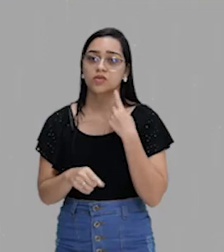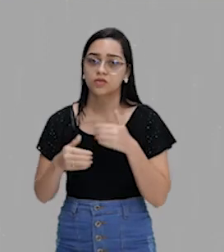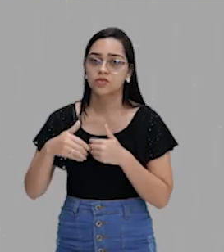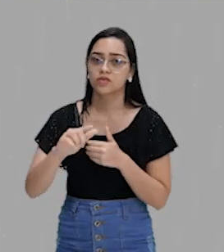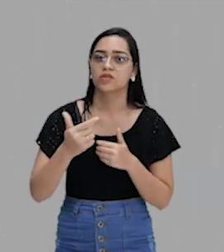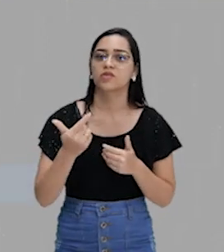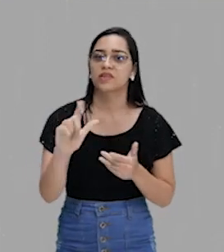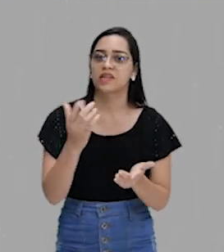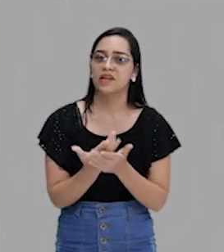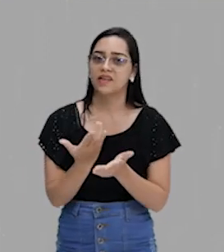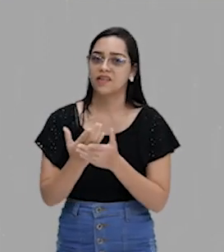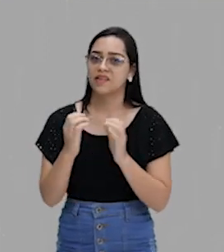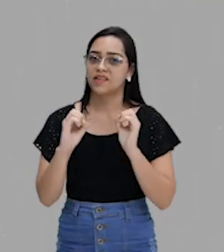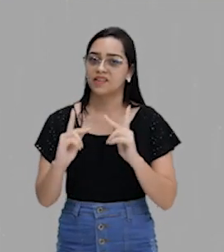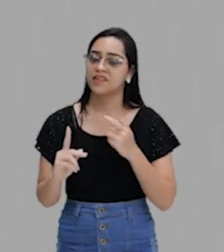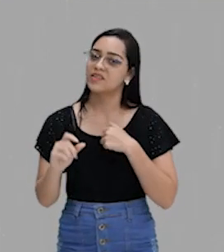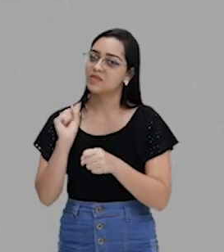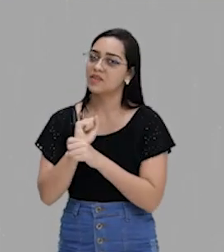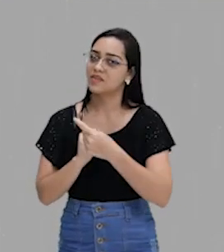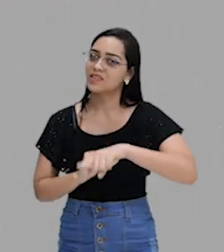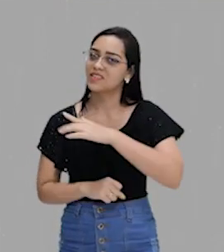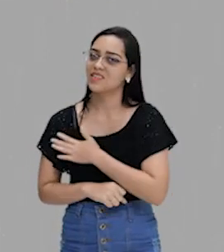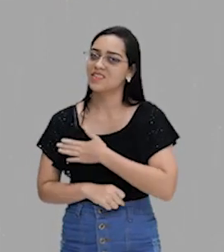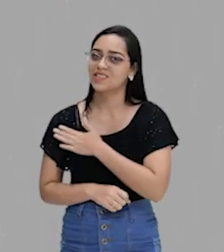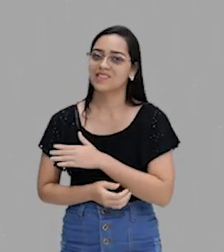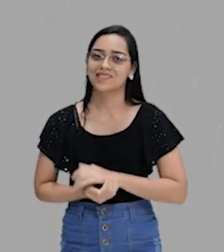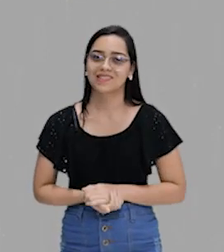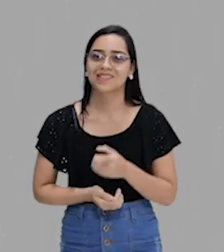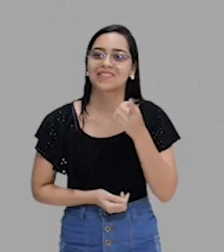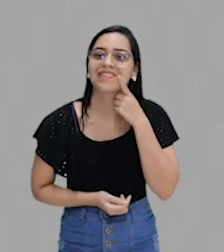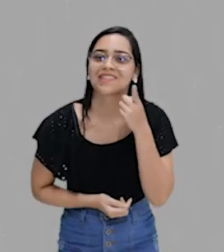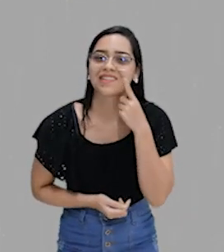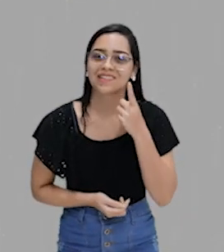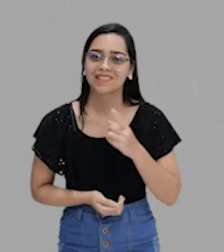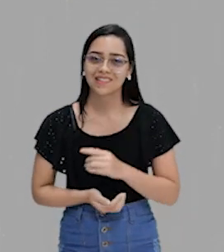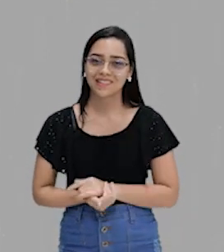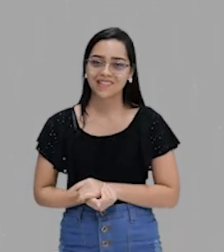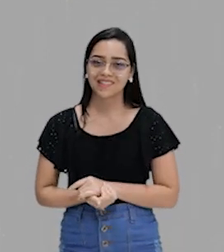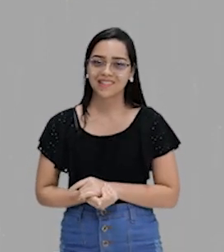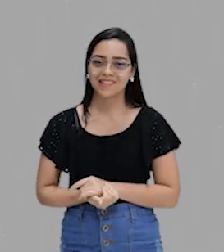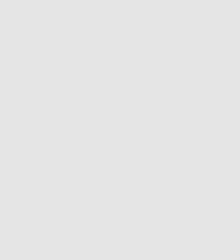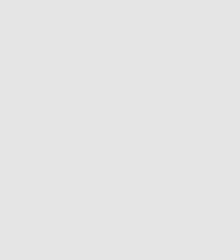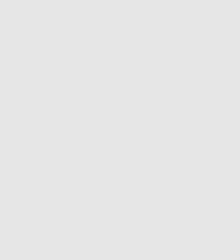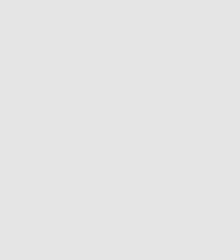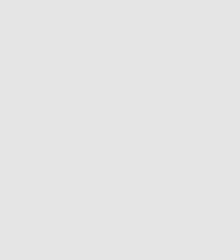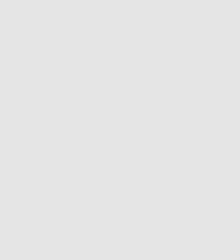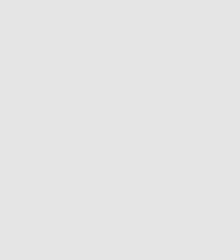continua essa aula, tá bom? E eu espero por vocês. Compliquei?